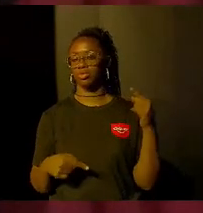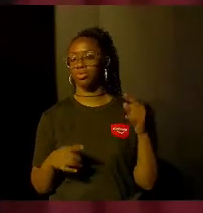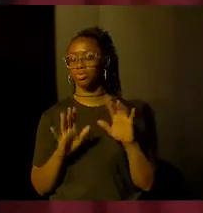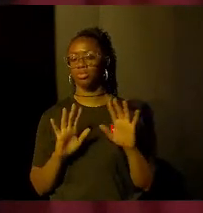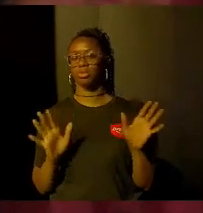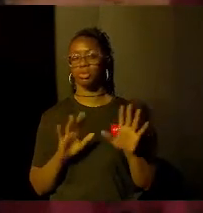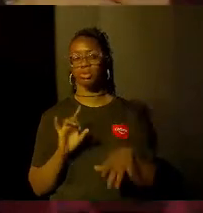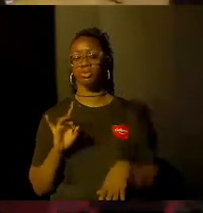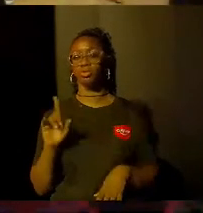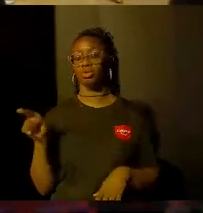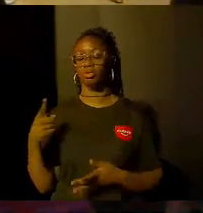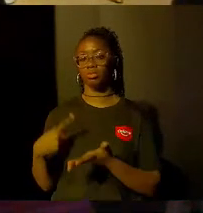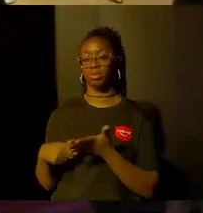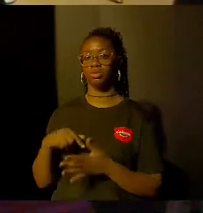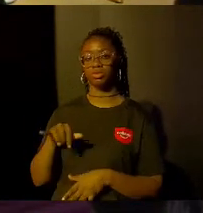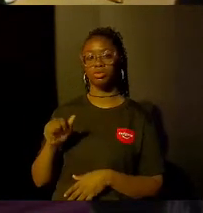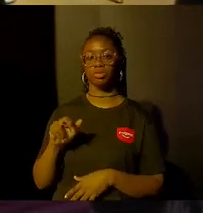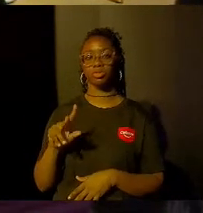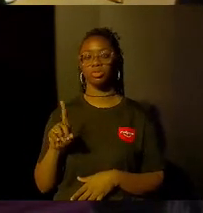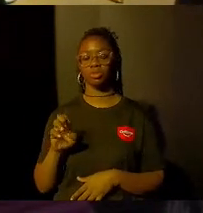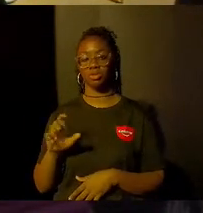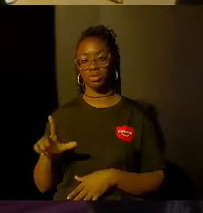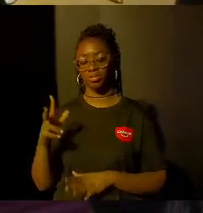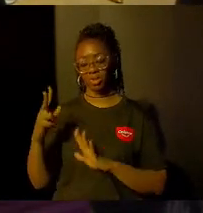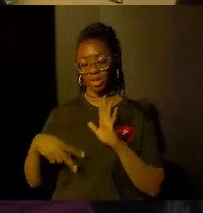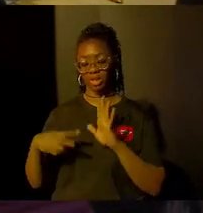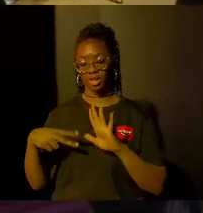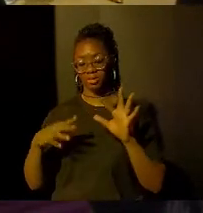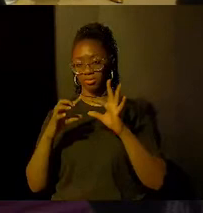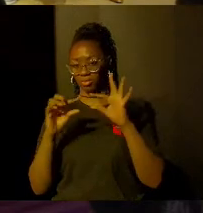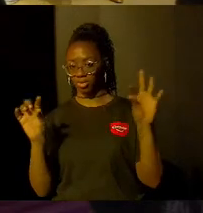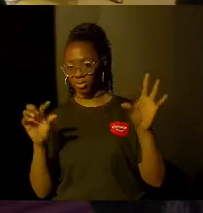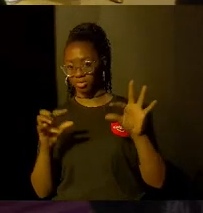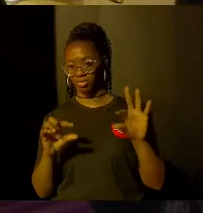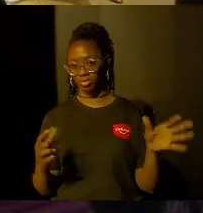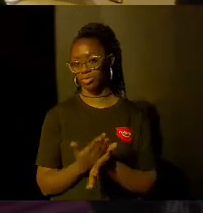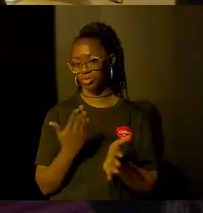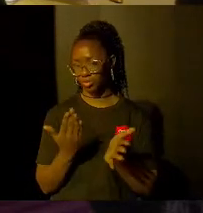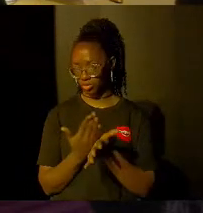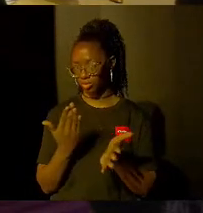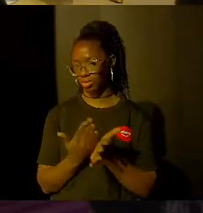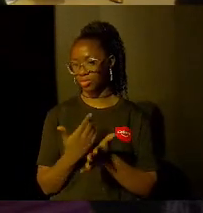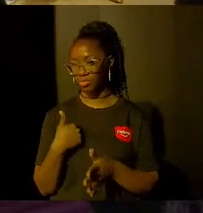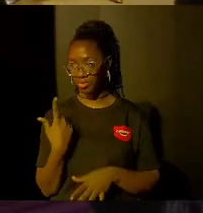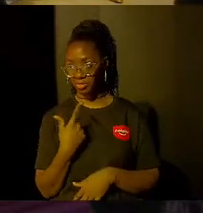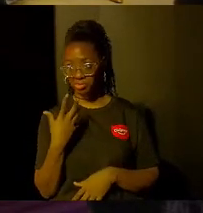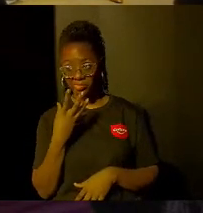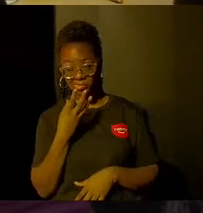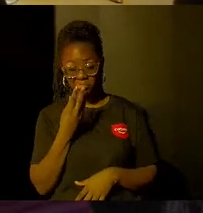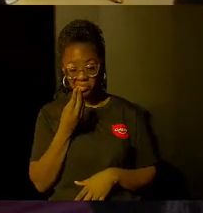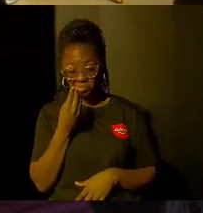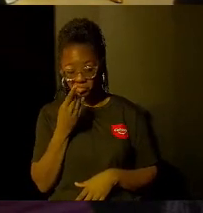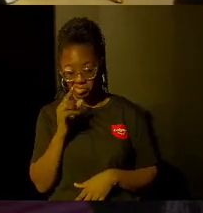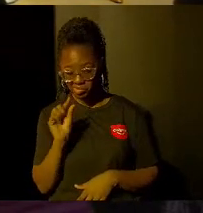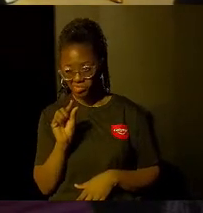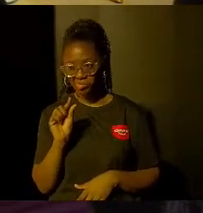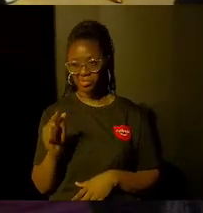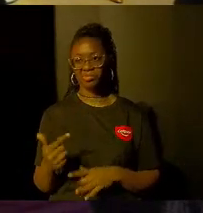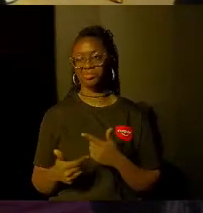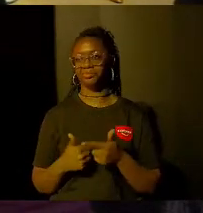com um Jardel ler um trechinho dos livros né para a gente ter um gostinho das obras